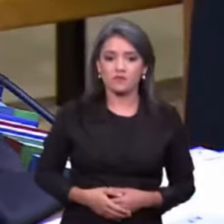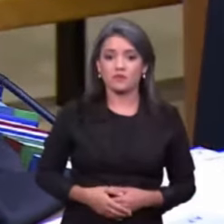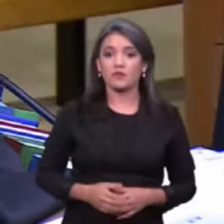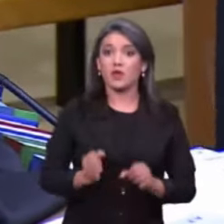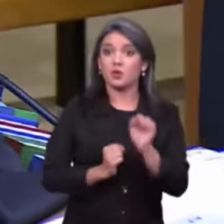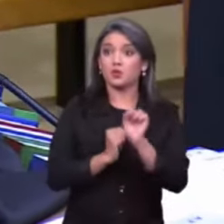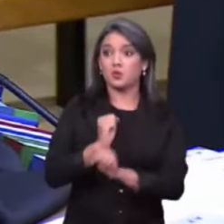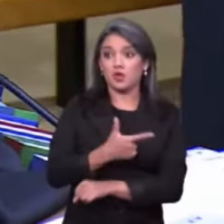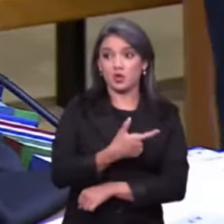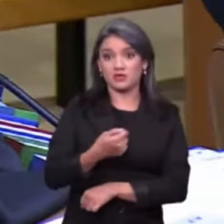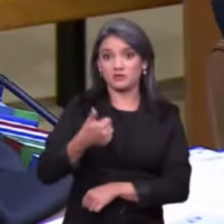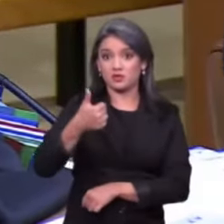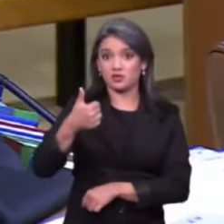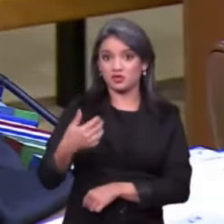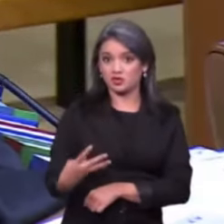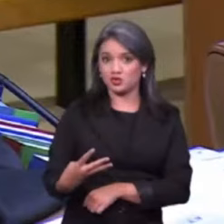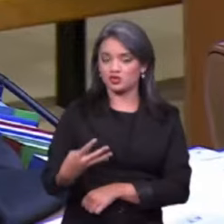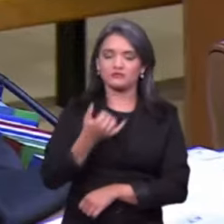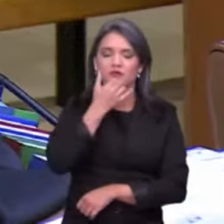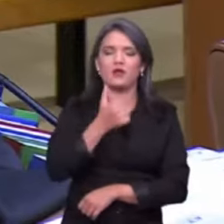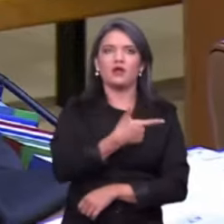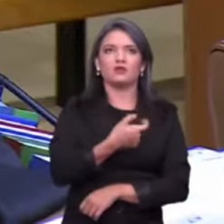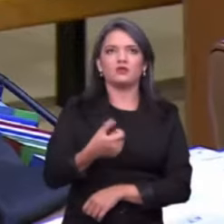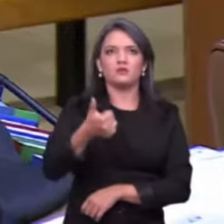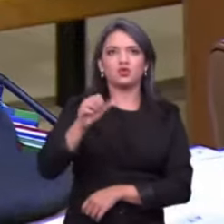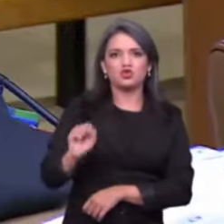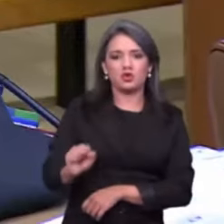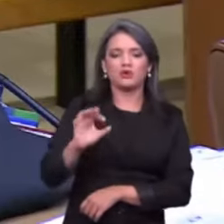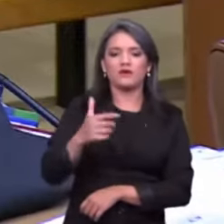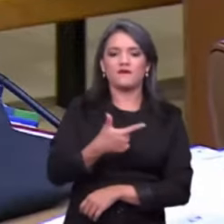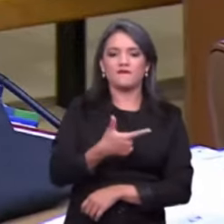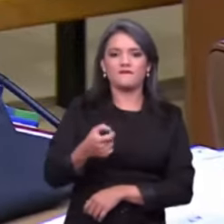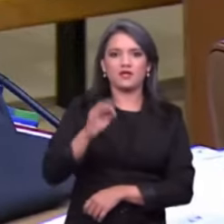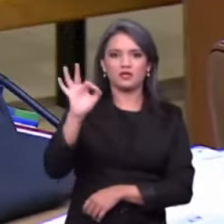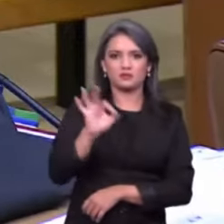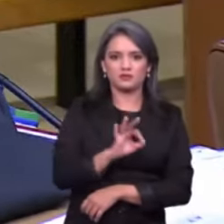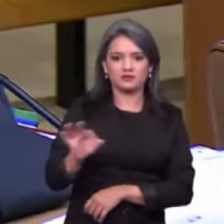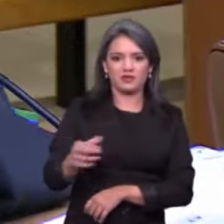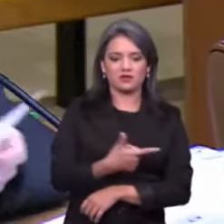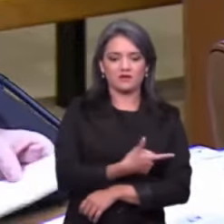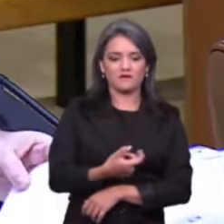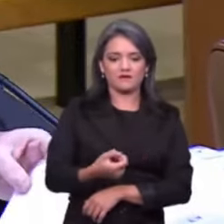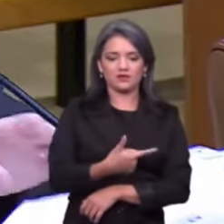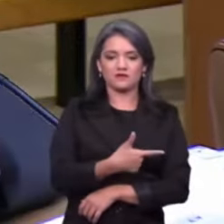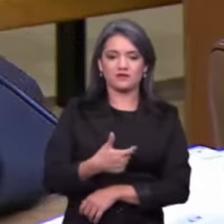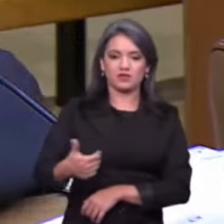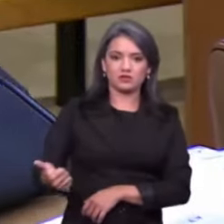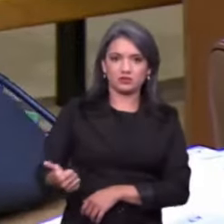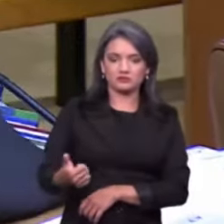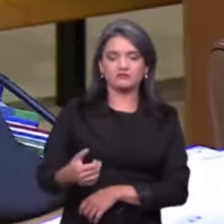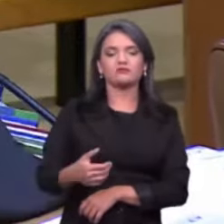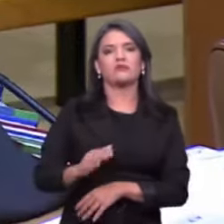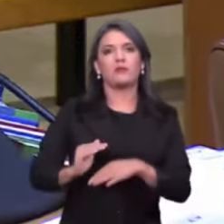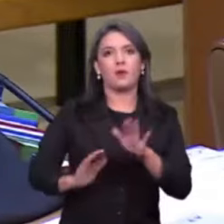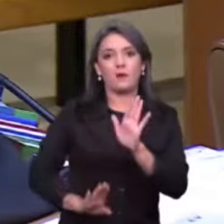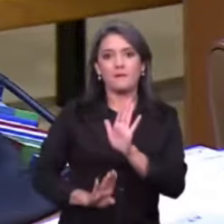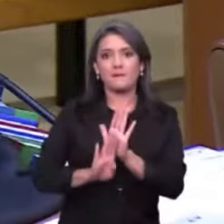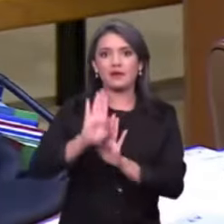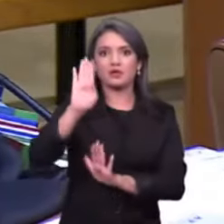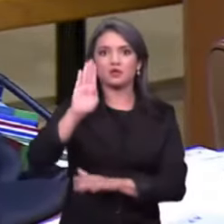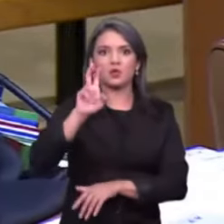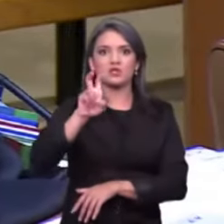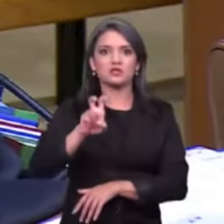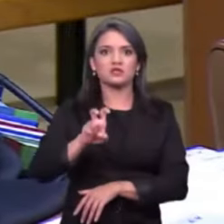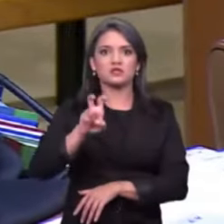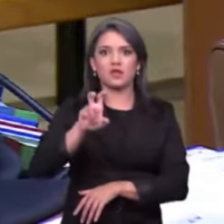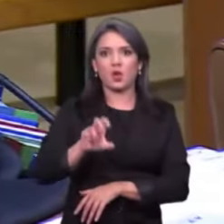2018 foi para 20%, em 2021, 22%. Um aumento em 2 anos de quase 50%.